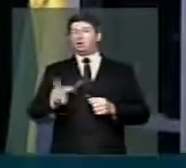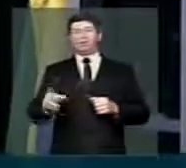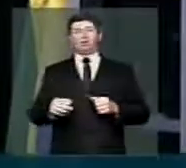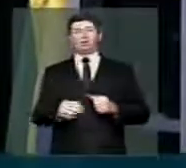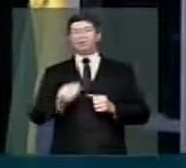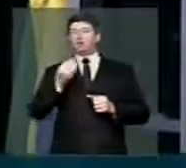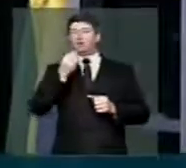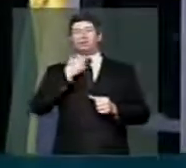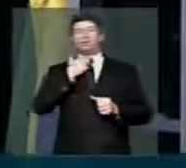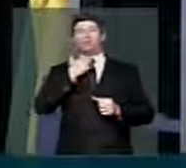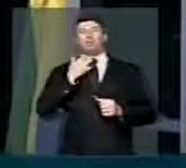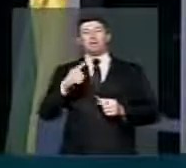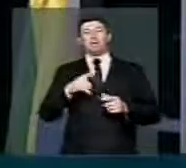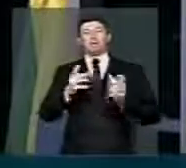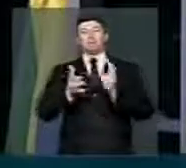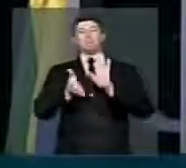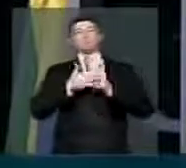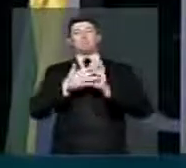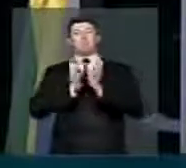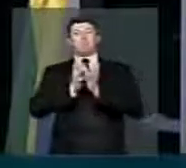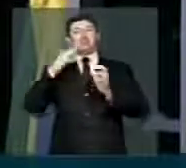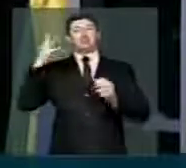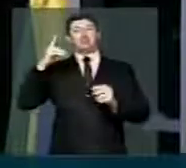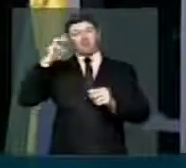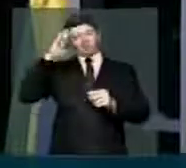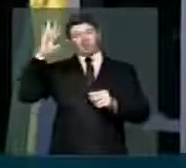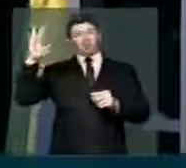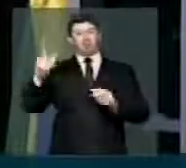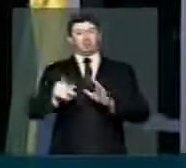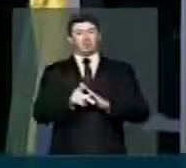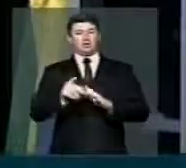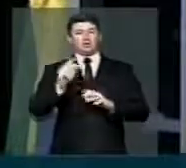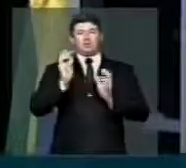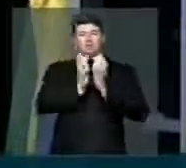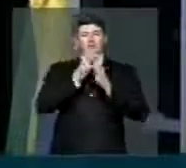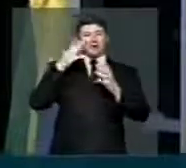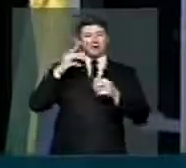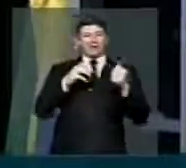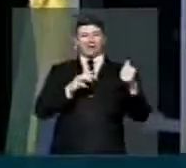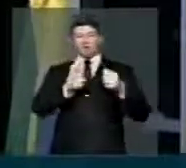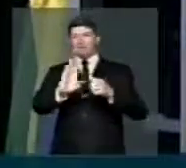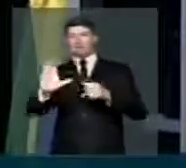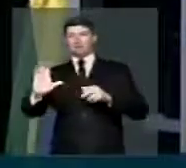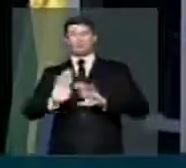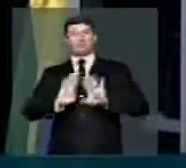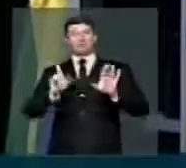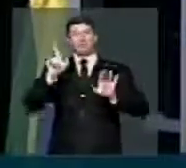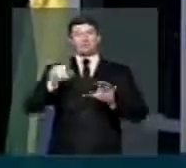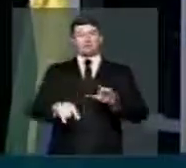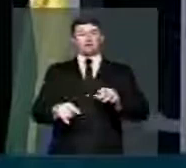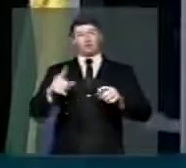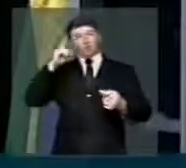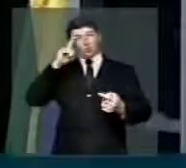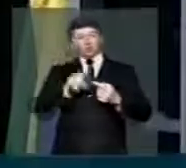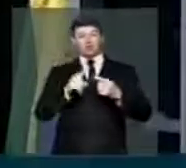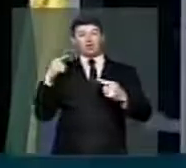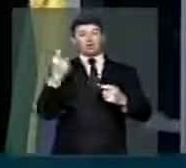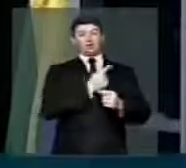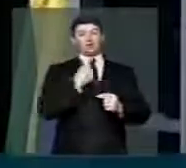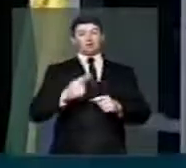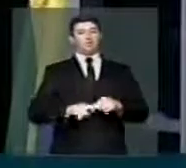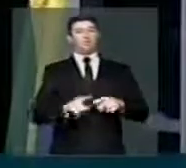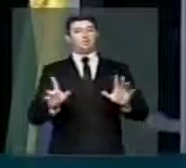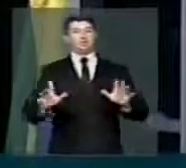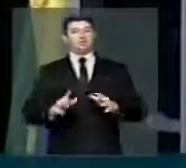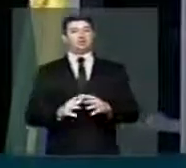ser proposta partidária ou ideológica do partido A, B ou C. Eu acredito que deveria ser o consenso. Mas,